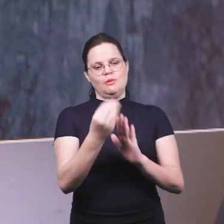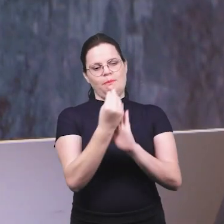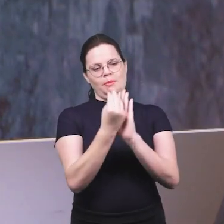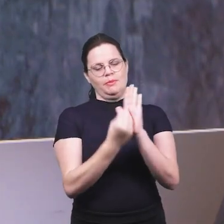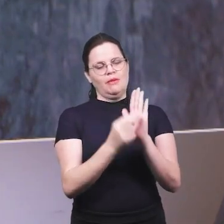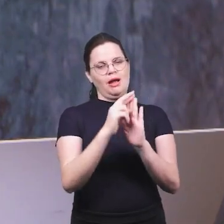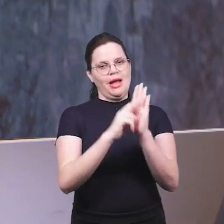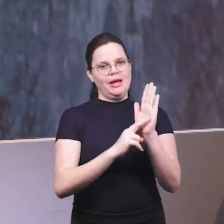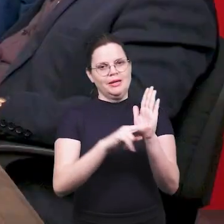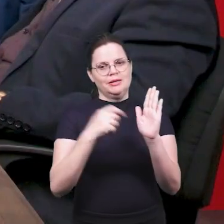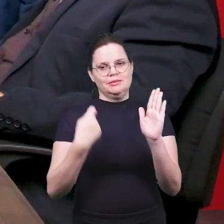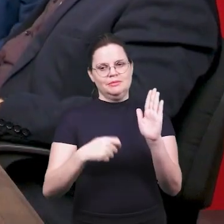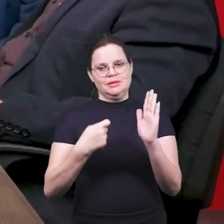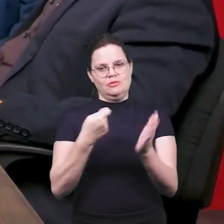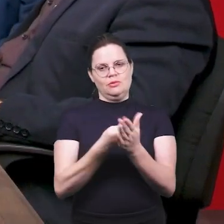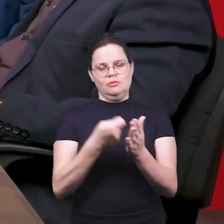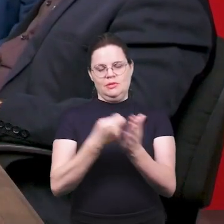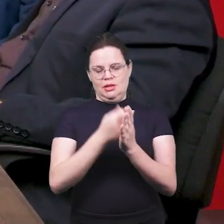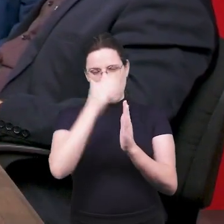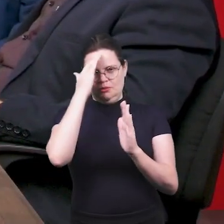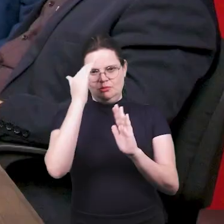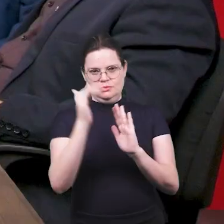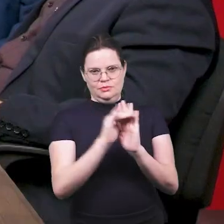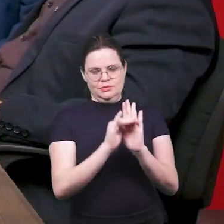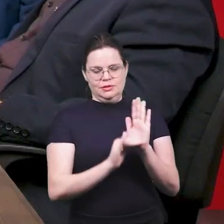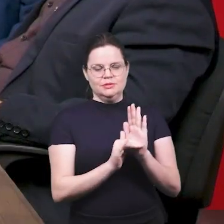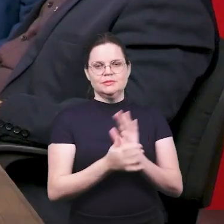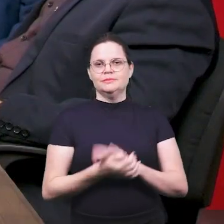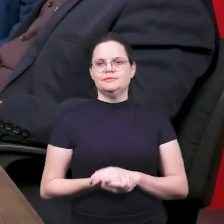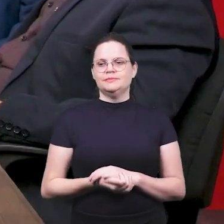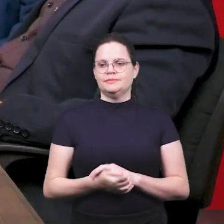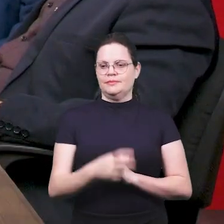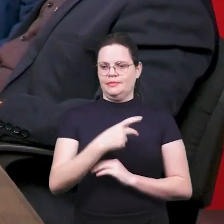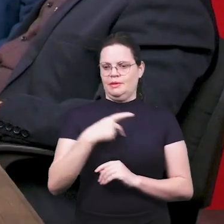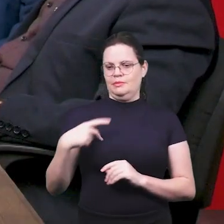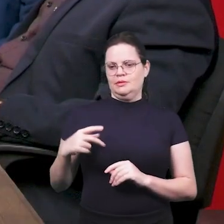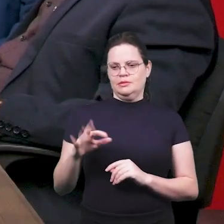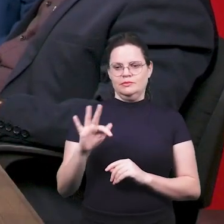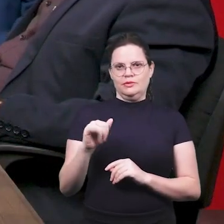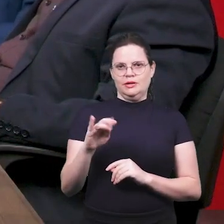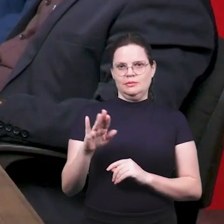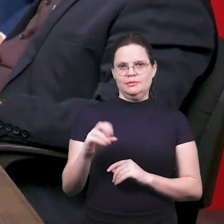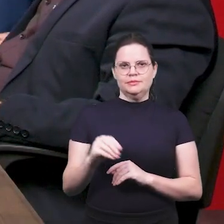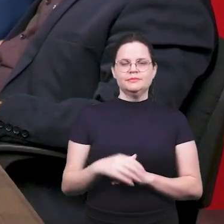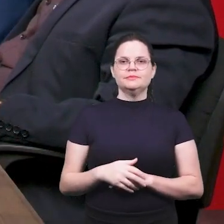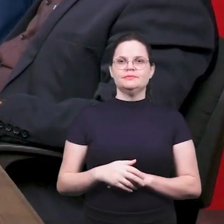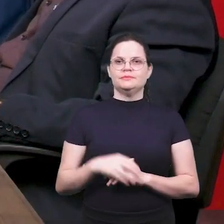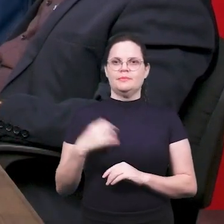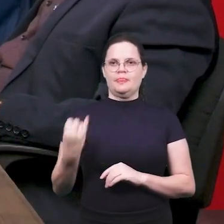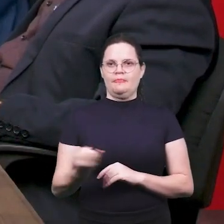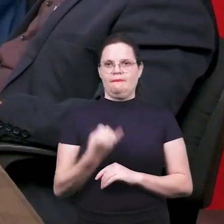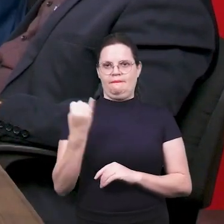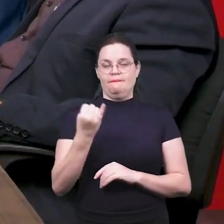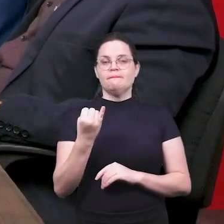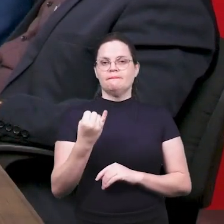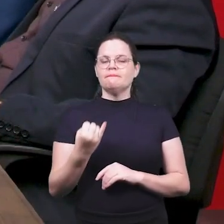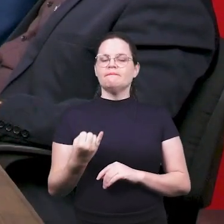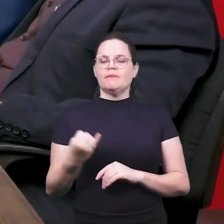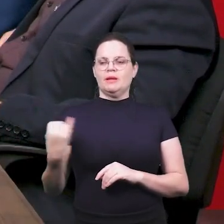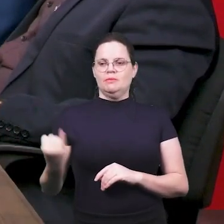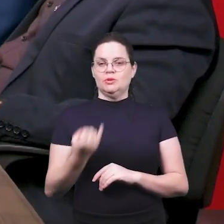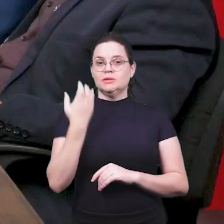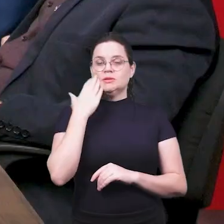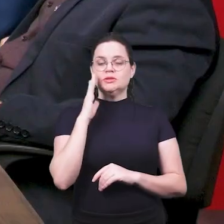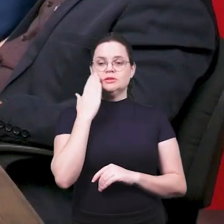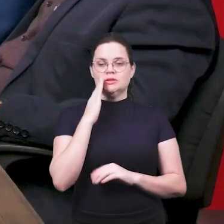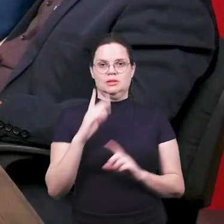situações. Pastor Fábio? É muito importante a gente, como o pastor Luiz falou,